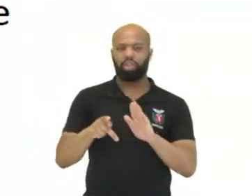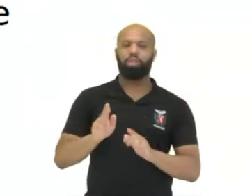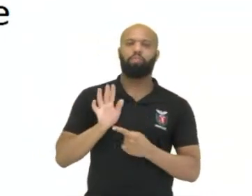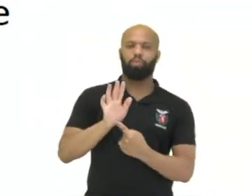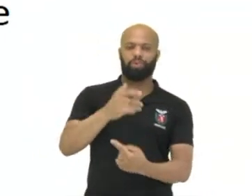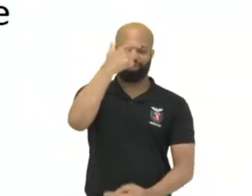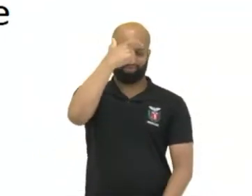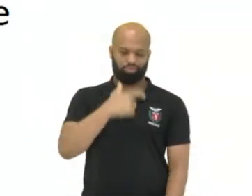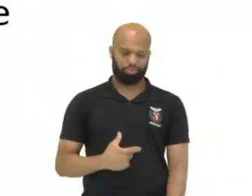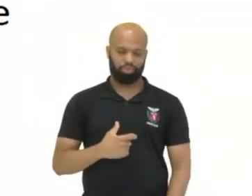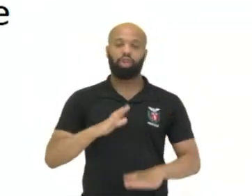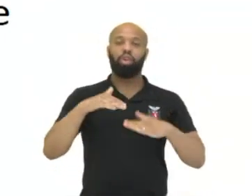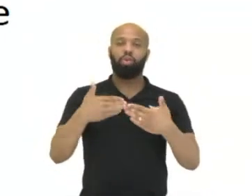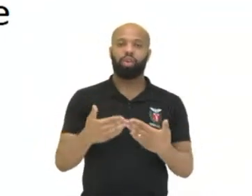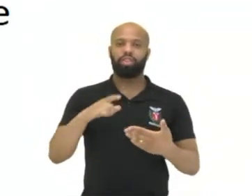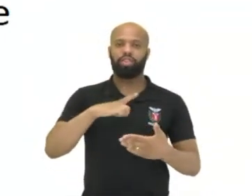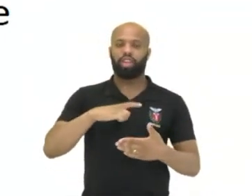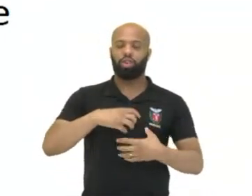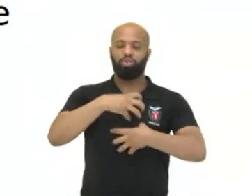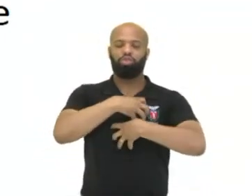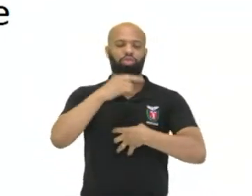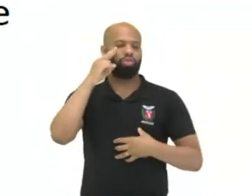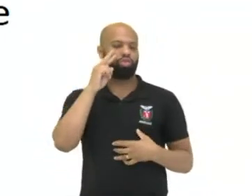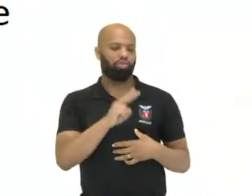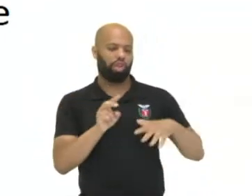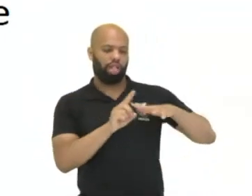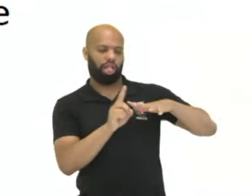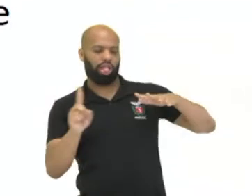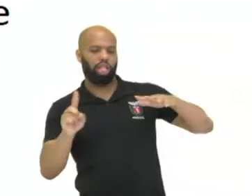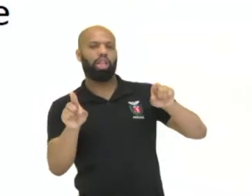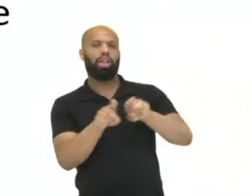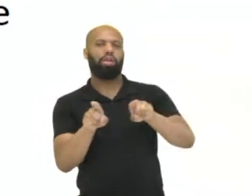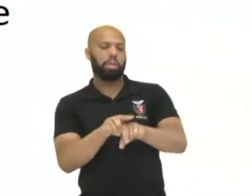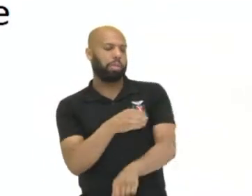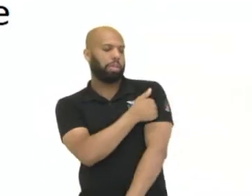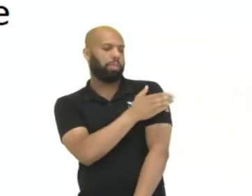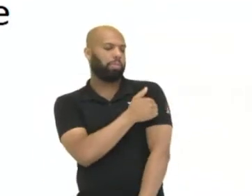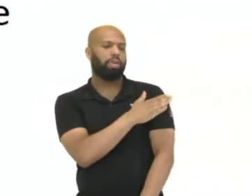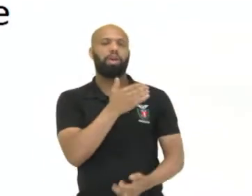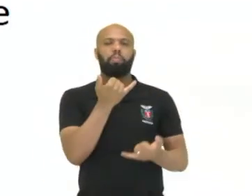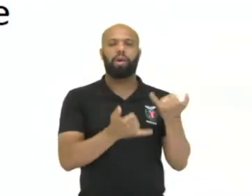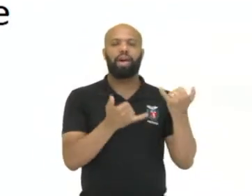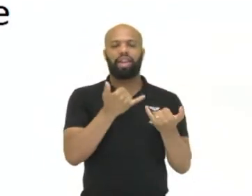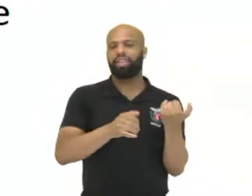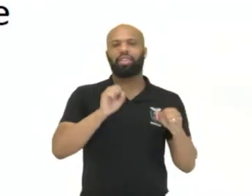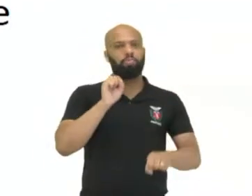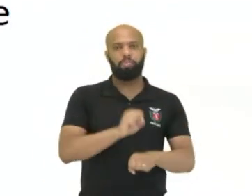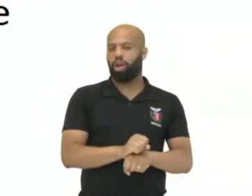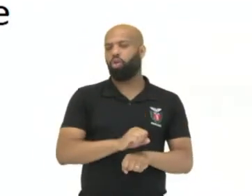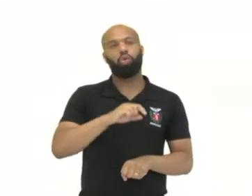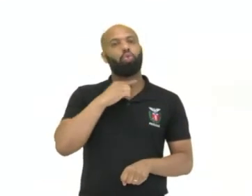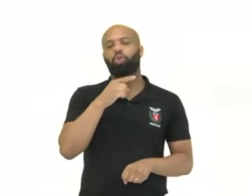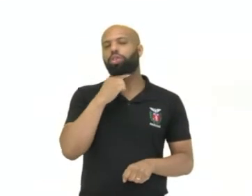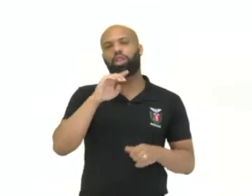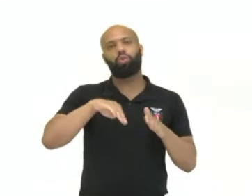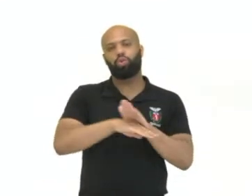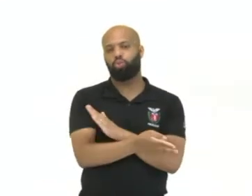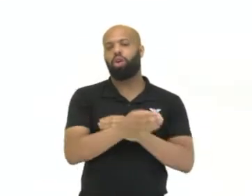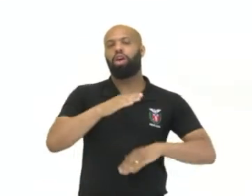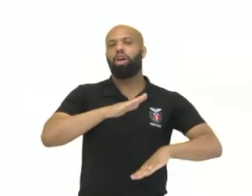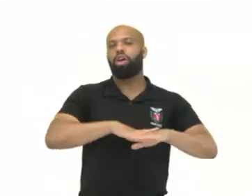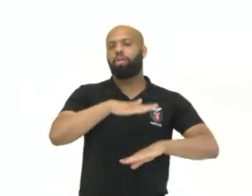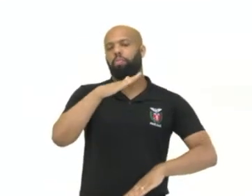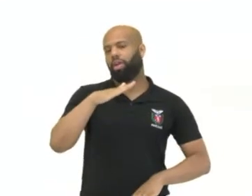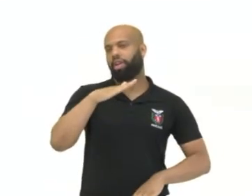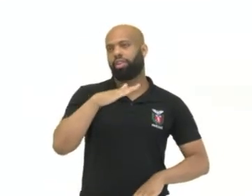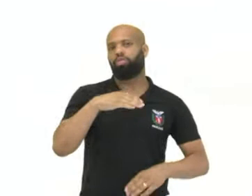olhar intolerante e discriminatório teria se desacostumado a enxergar os excessos da vida real de tanto